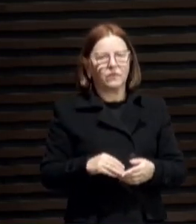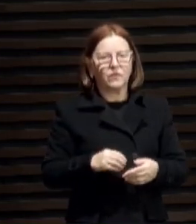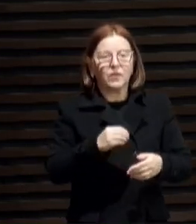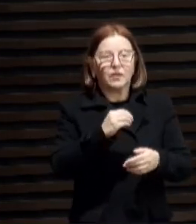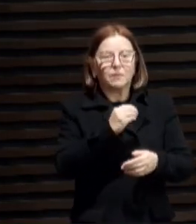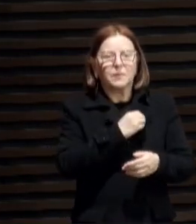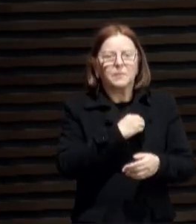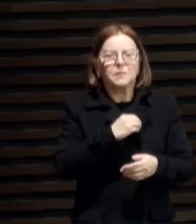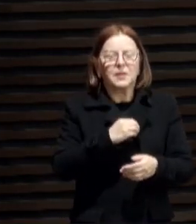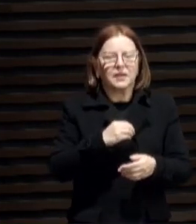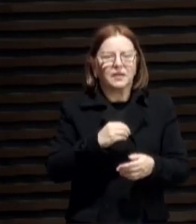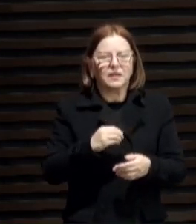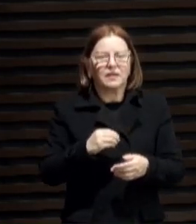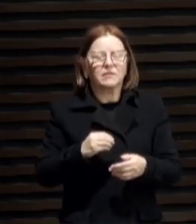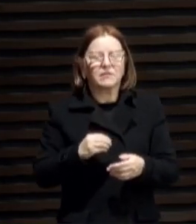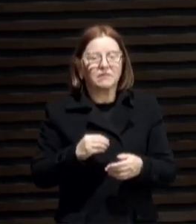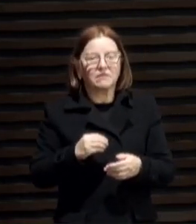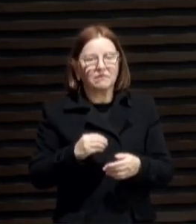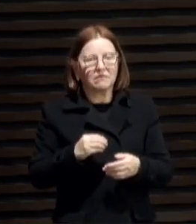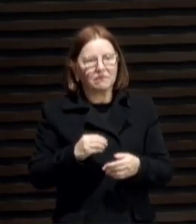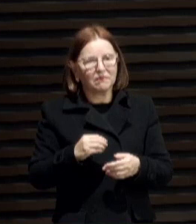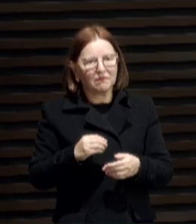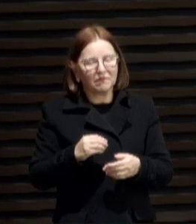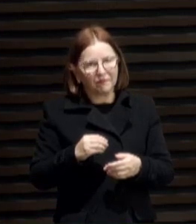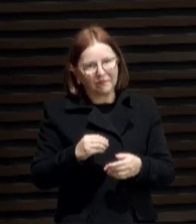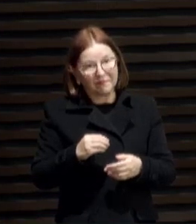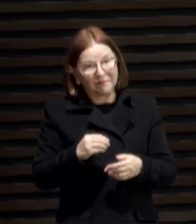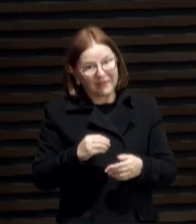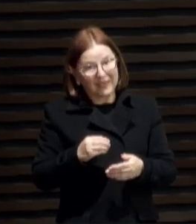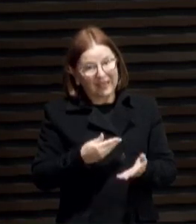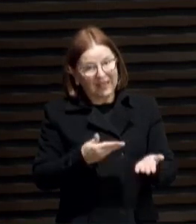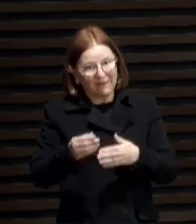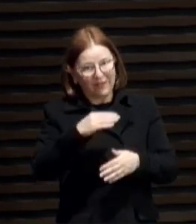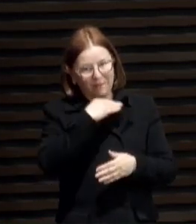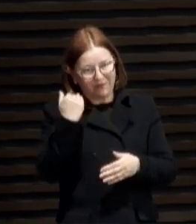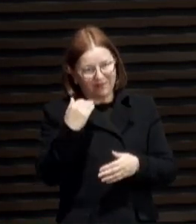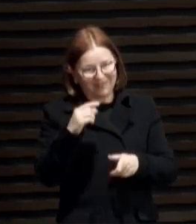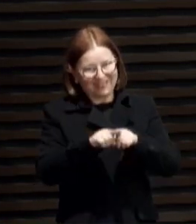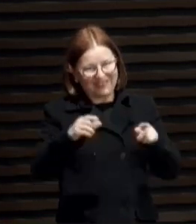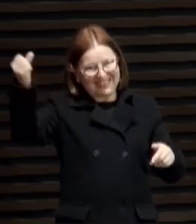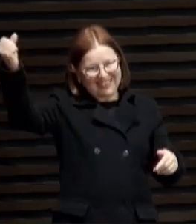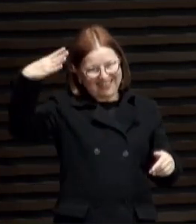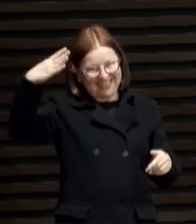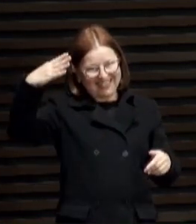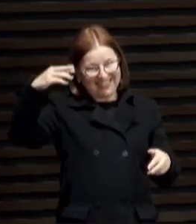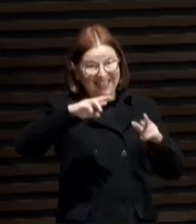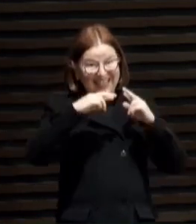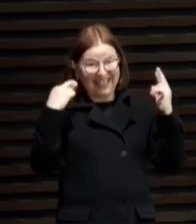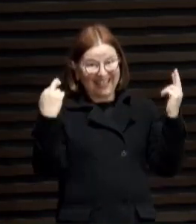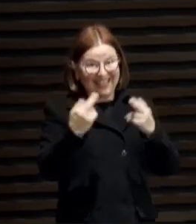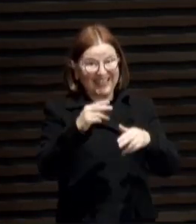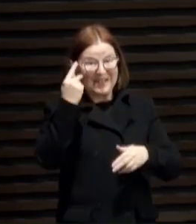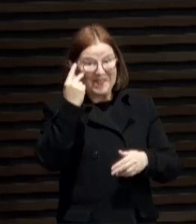Para a morte. Mas a graça reinou para a vida eterna em Jesus